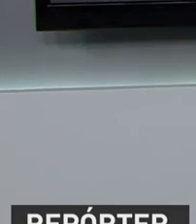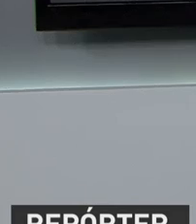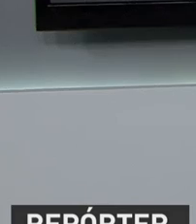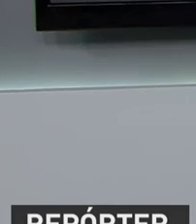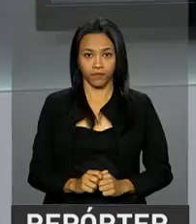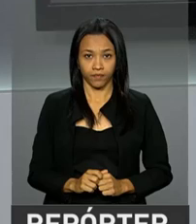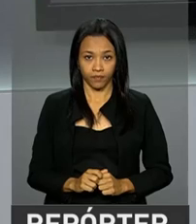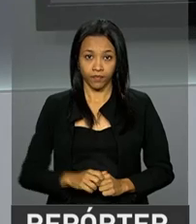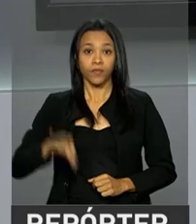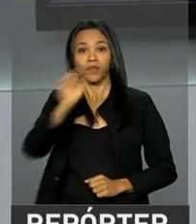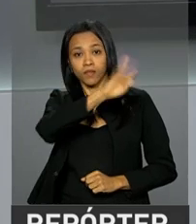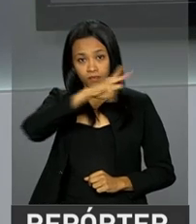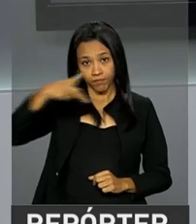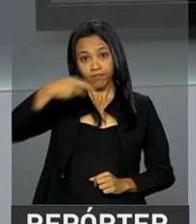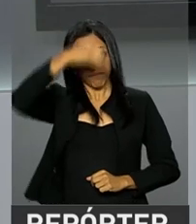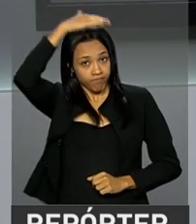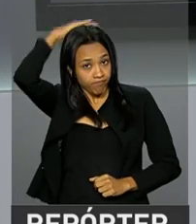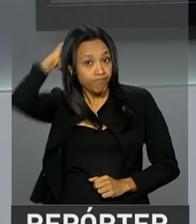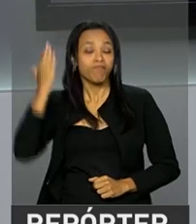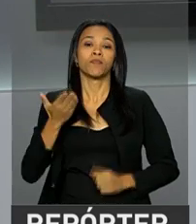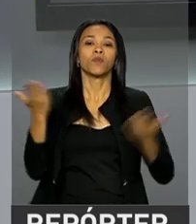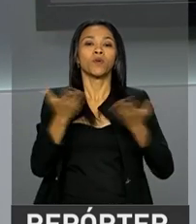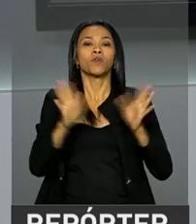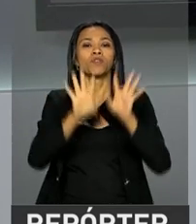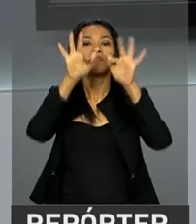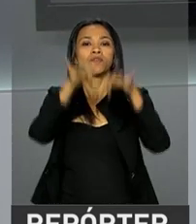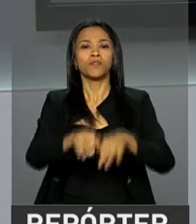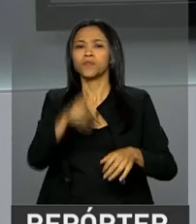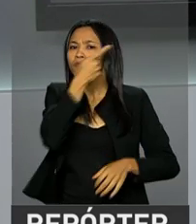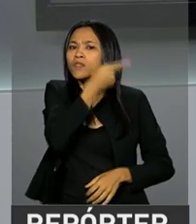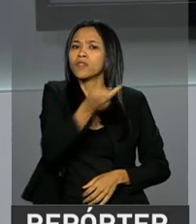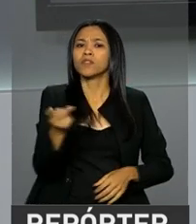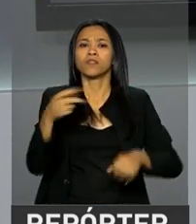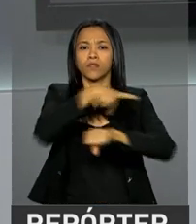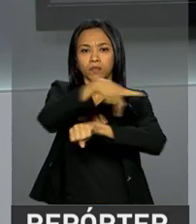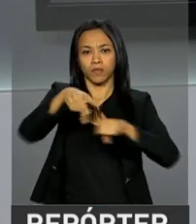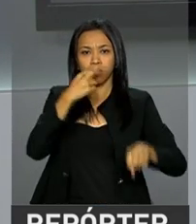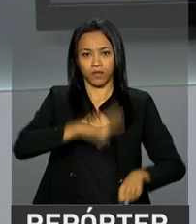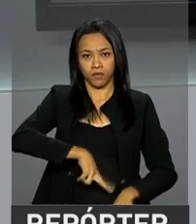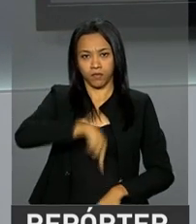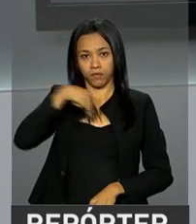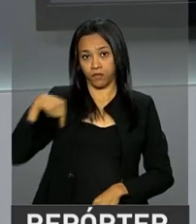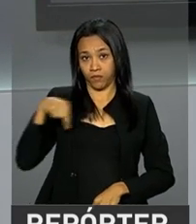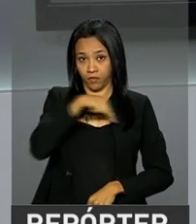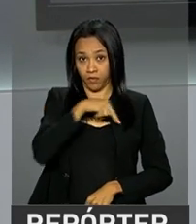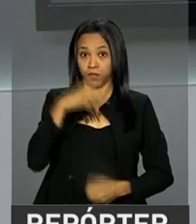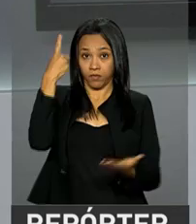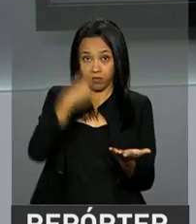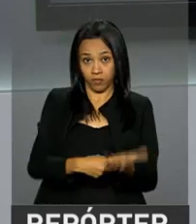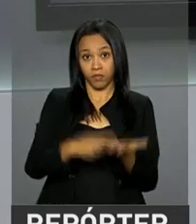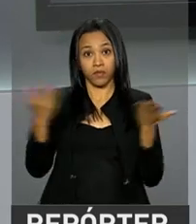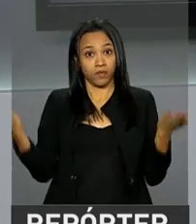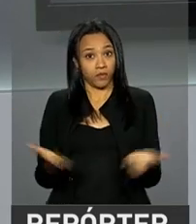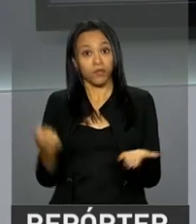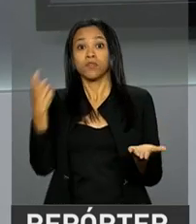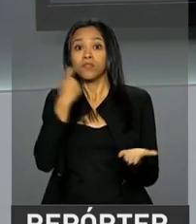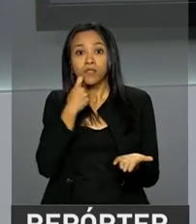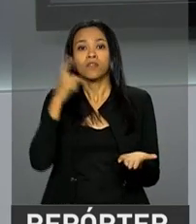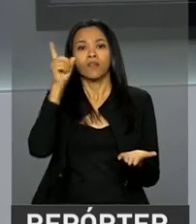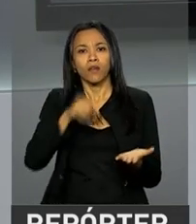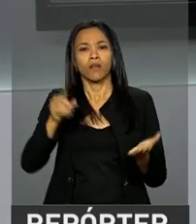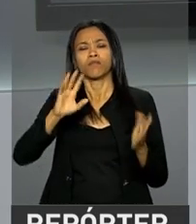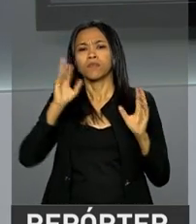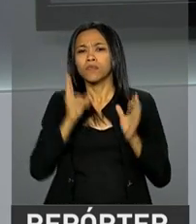federal o presidente Michel Temer encerra hoje a visita Noruega a agenda desta sexta-feira esteve voltada às